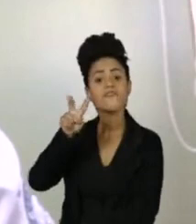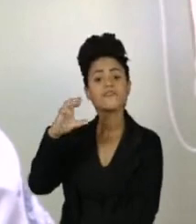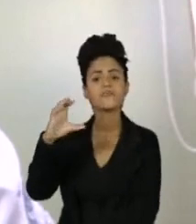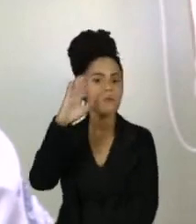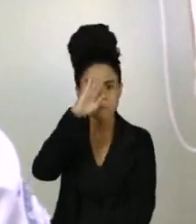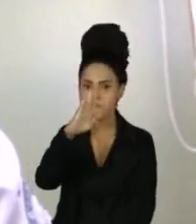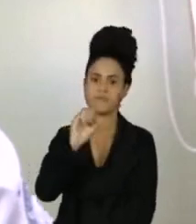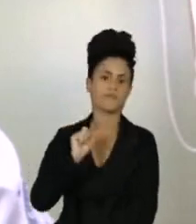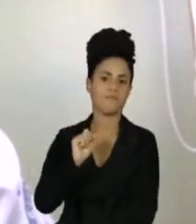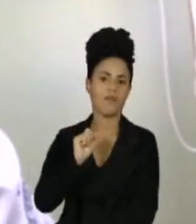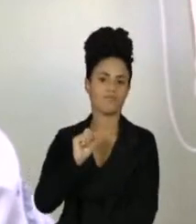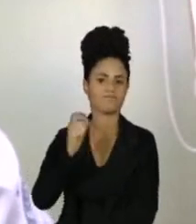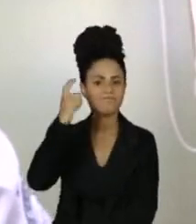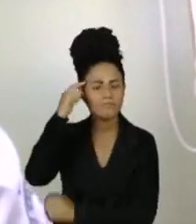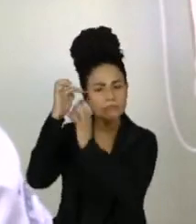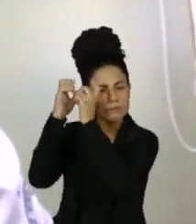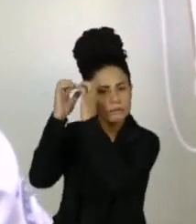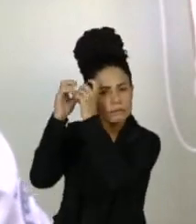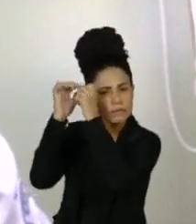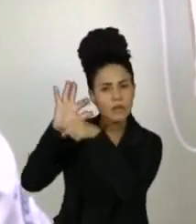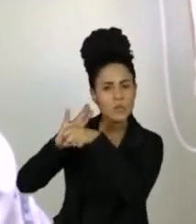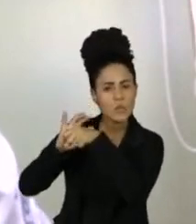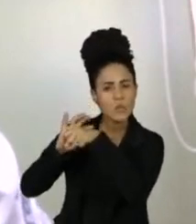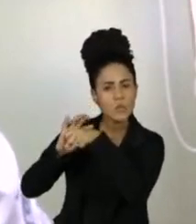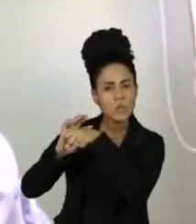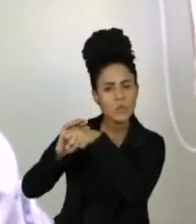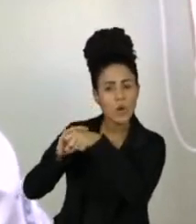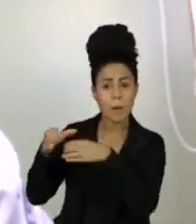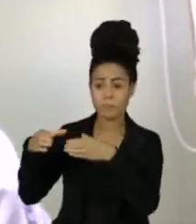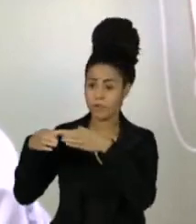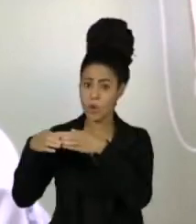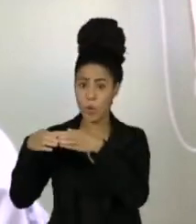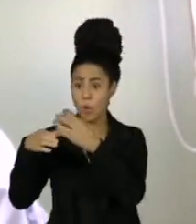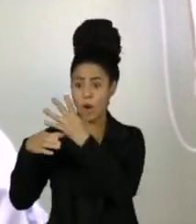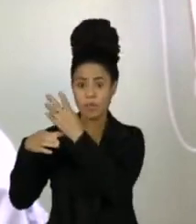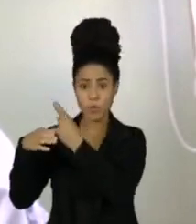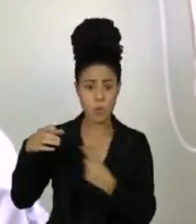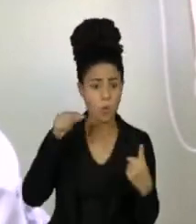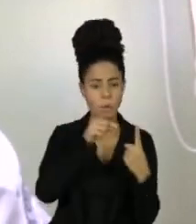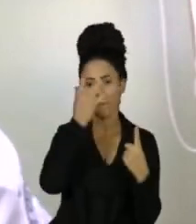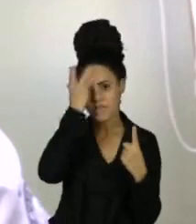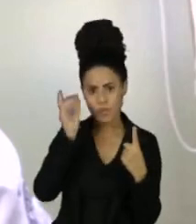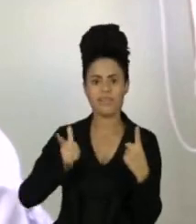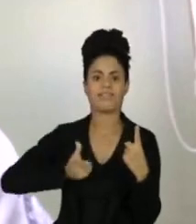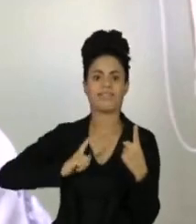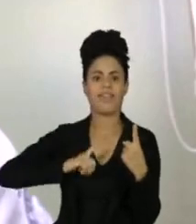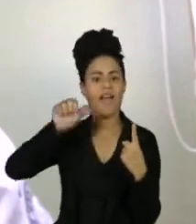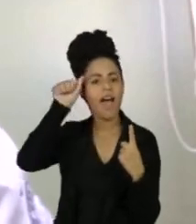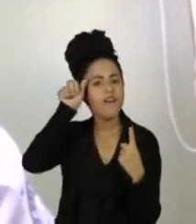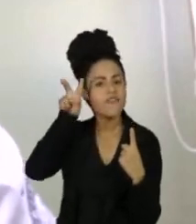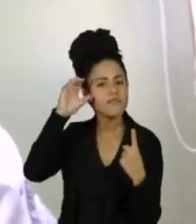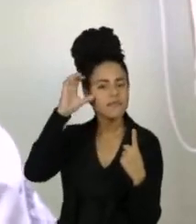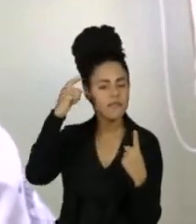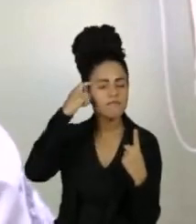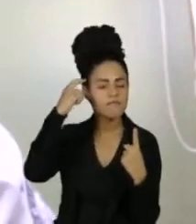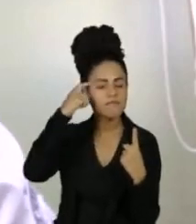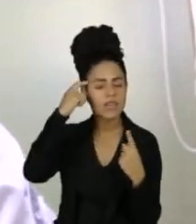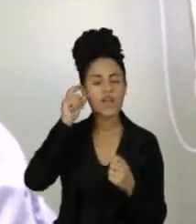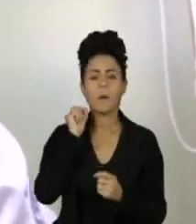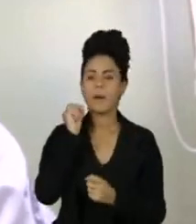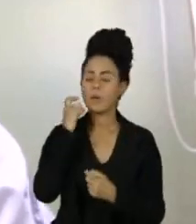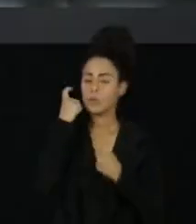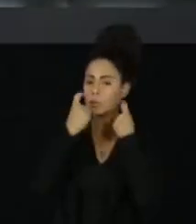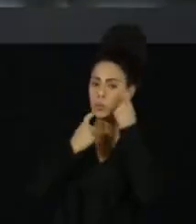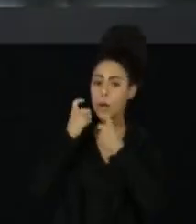O AVC hoje ele acomete 1 em cada 4 pacientes no nosso país. Então é uma doença extremamente preocupante e que pode